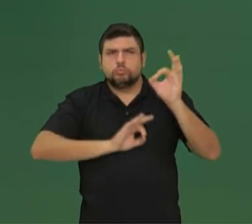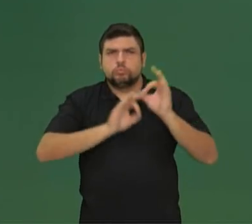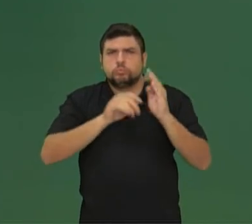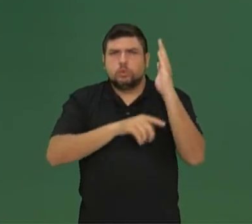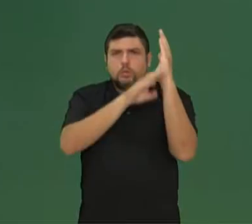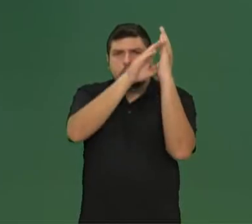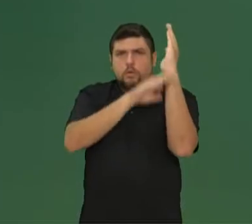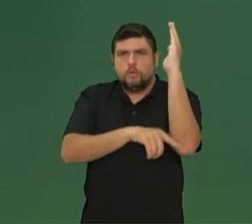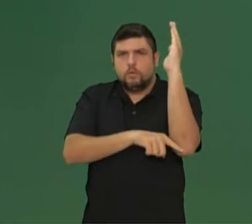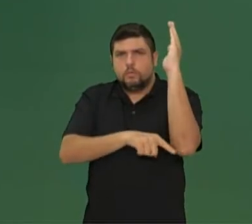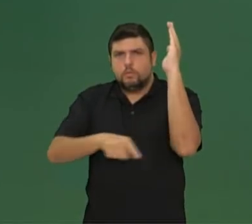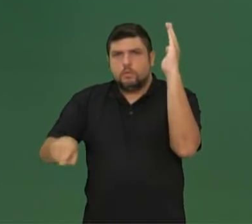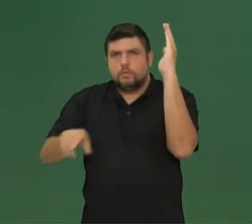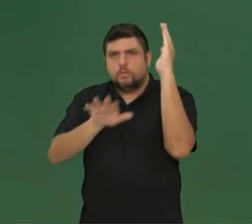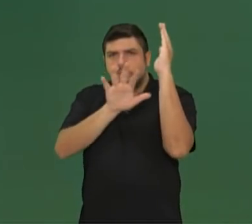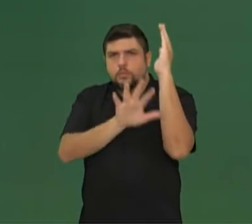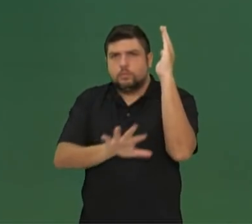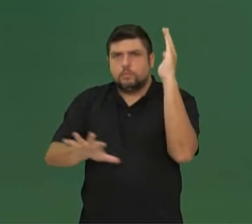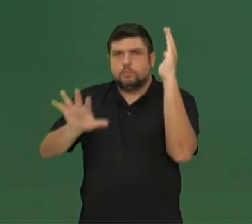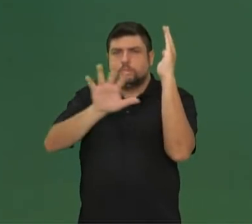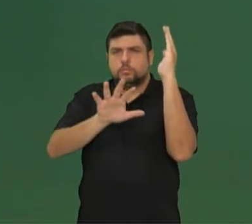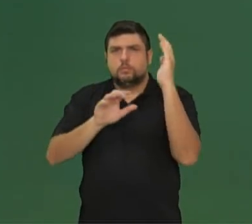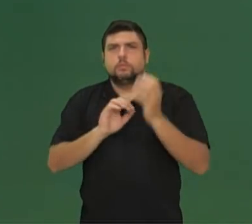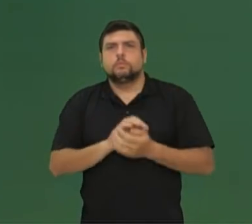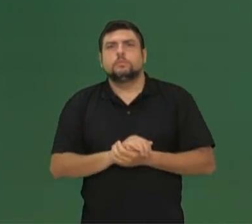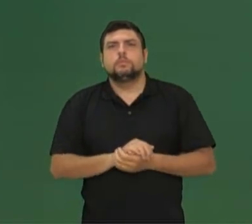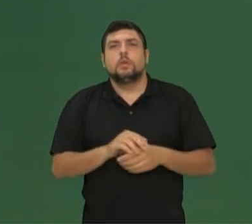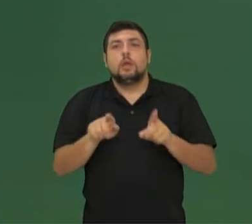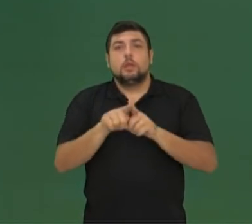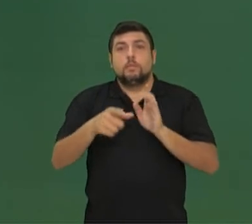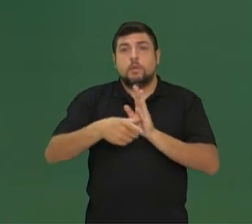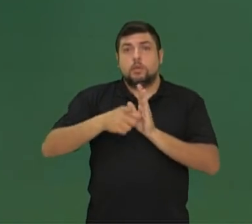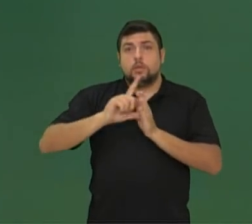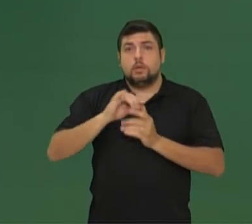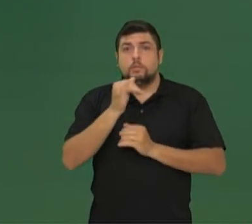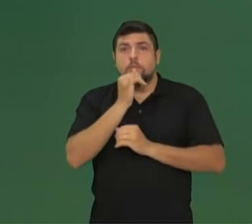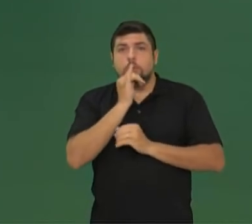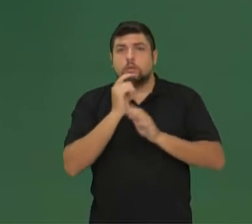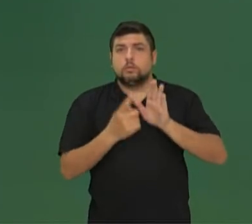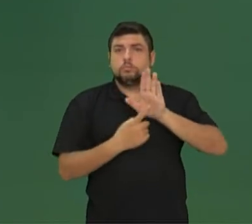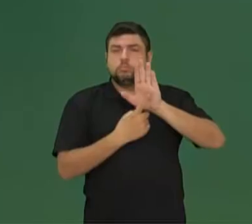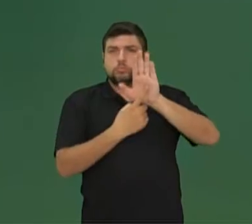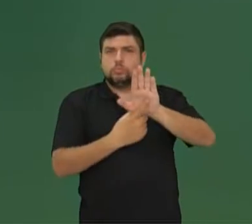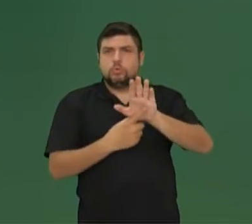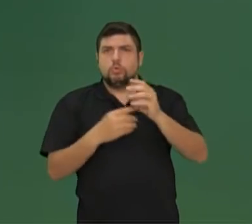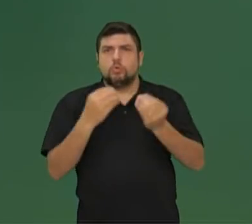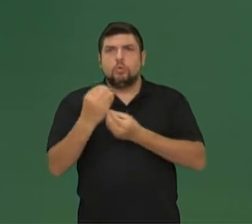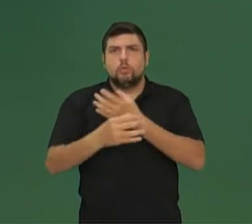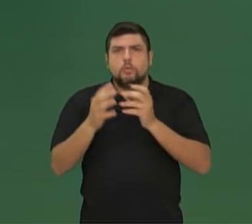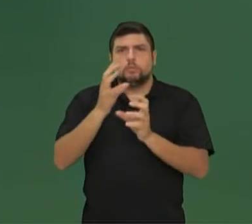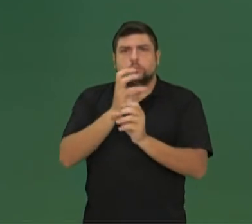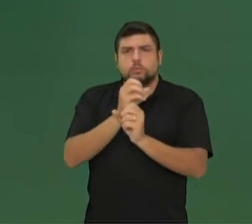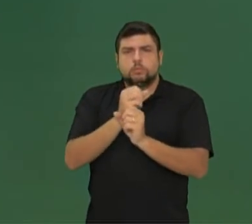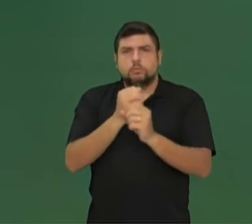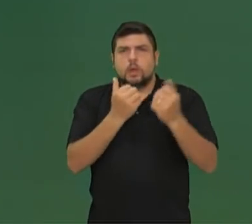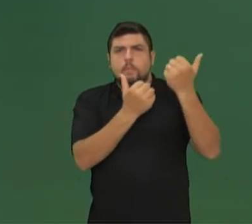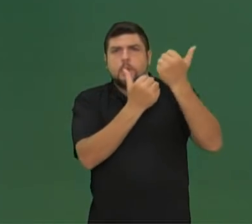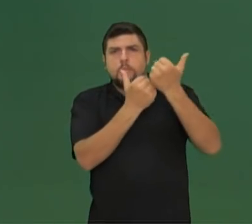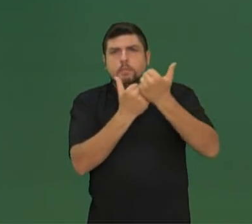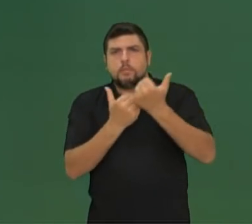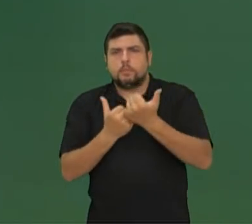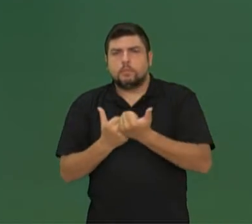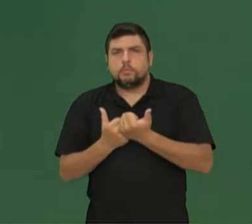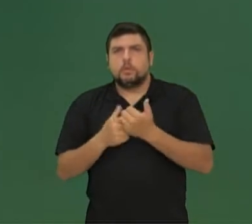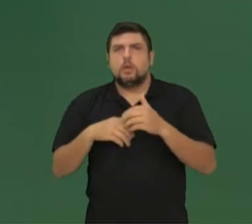vocês, módulo de x menos 1. Da mesma forma que fizemos anteriormente. Como que a gente fez? Substituiu primeiro os